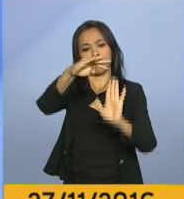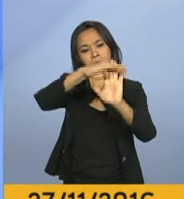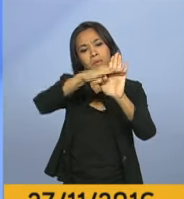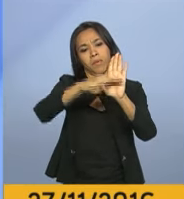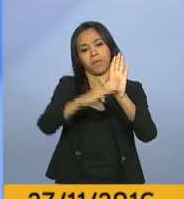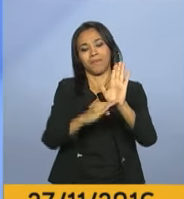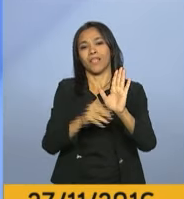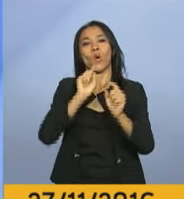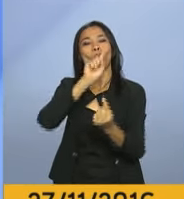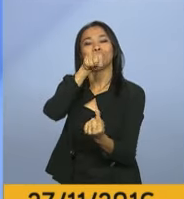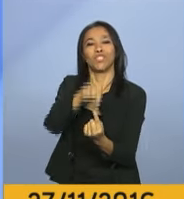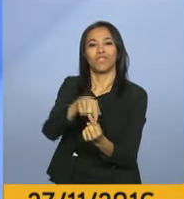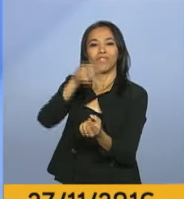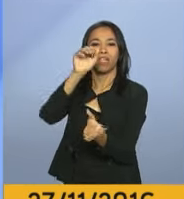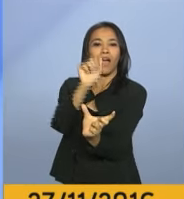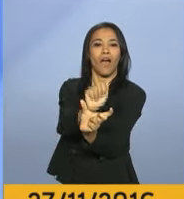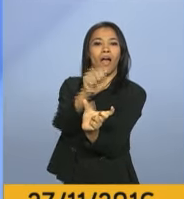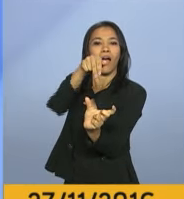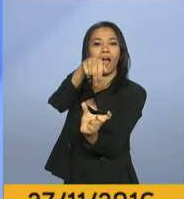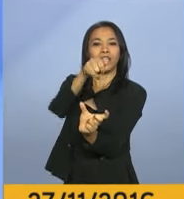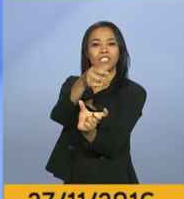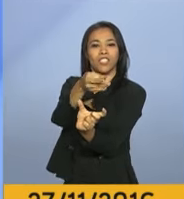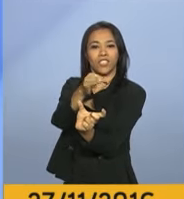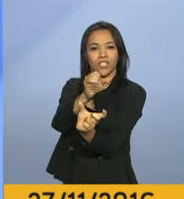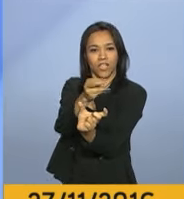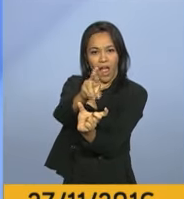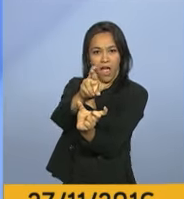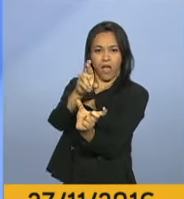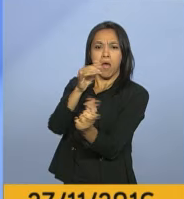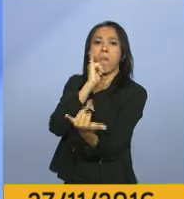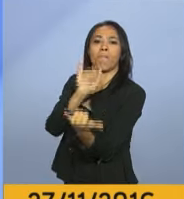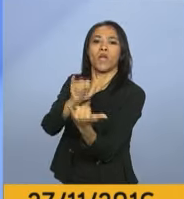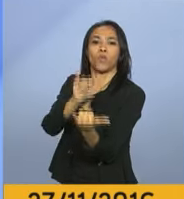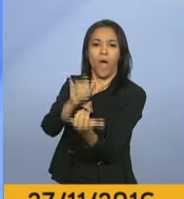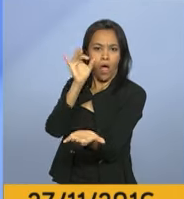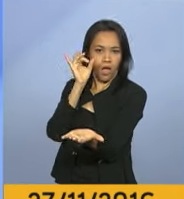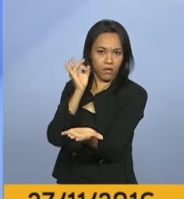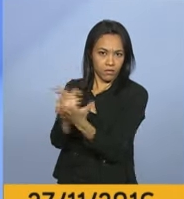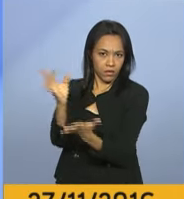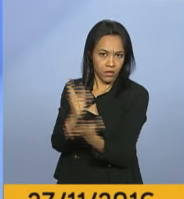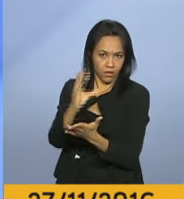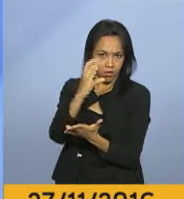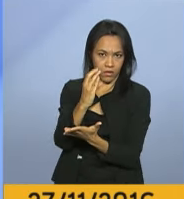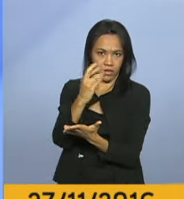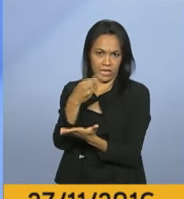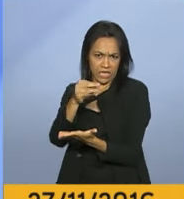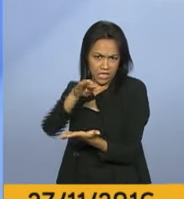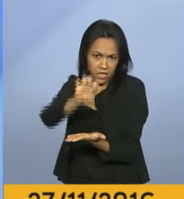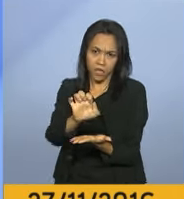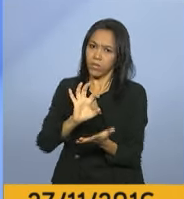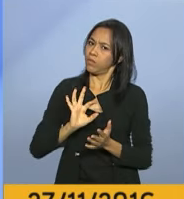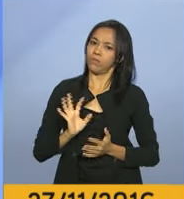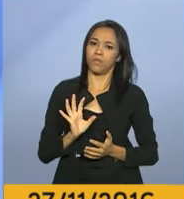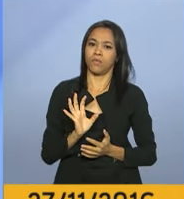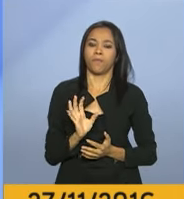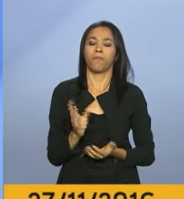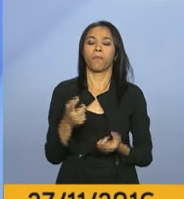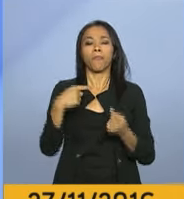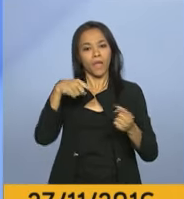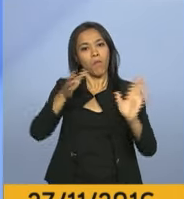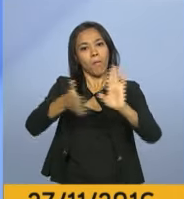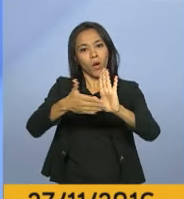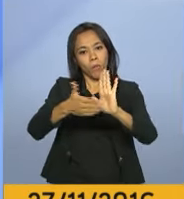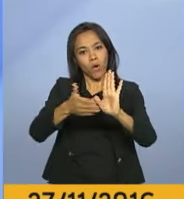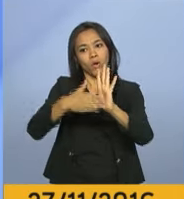para anistiar nenhum crime. Nós queremos votar as 10 medidas e que, entre elas, existe a proposta que vem encaminhada